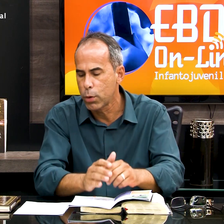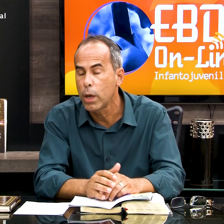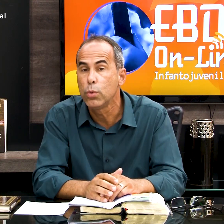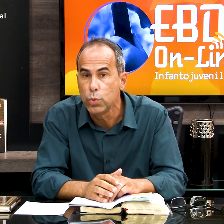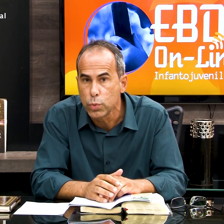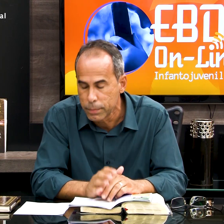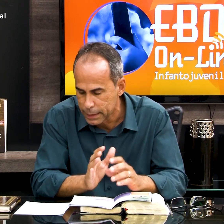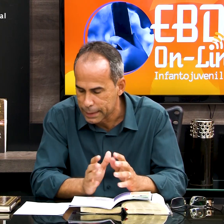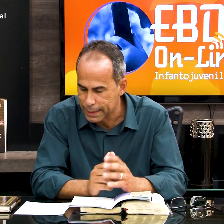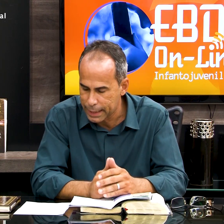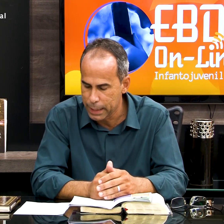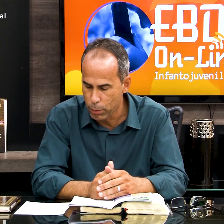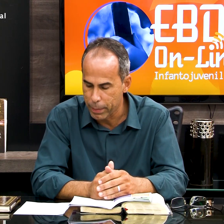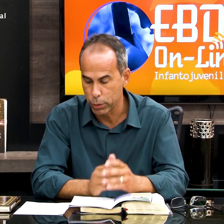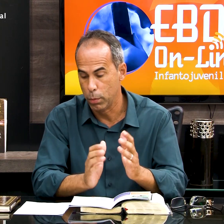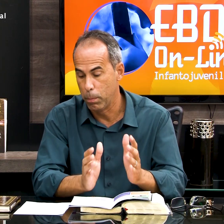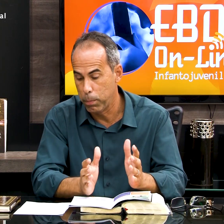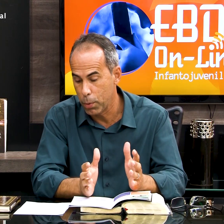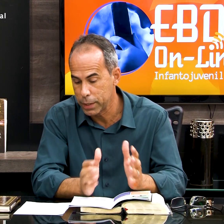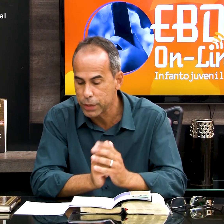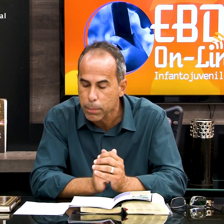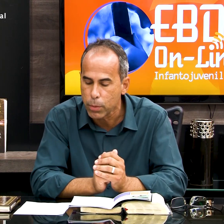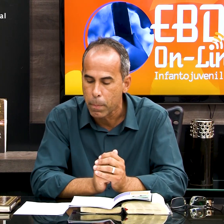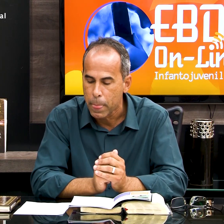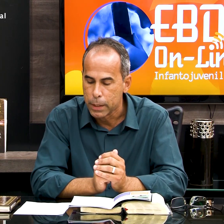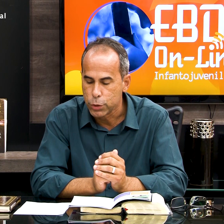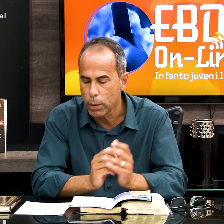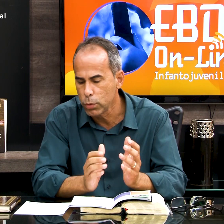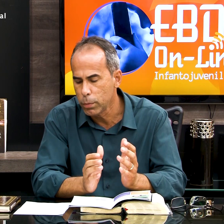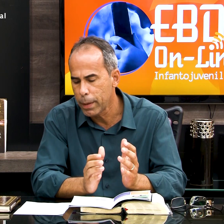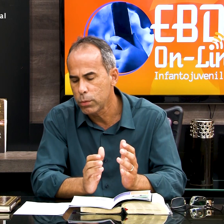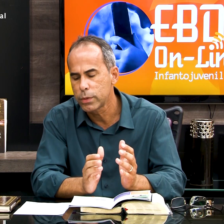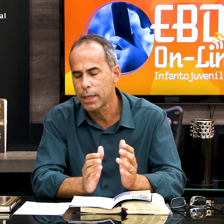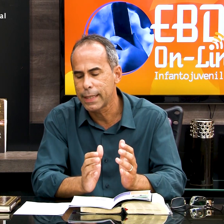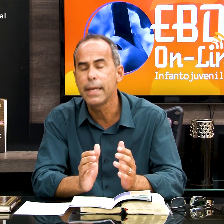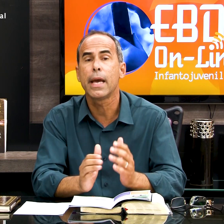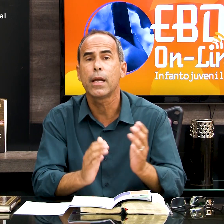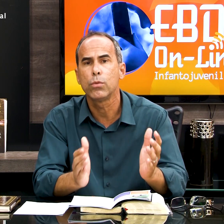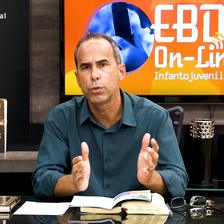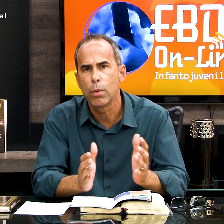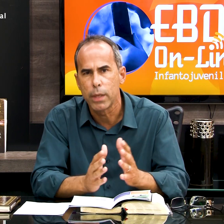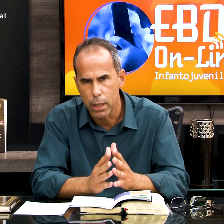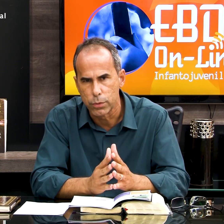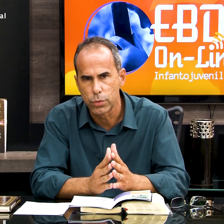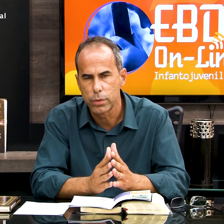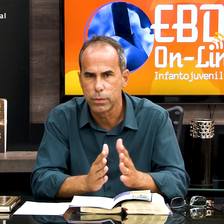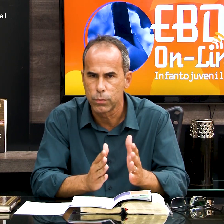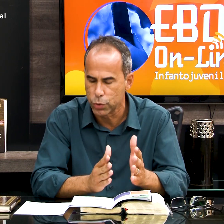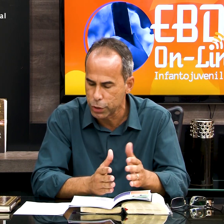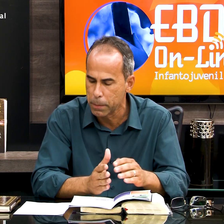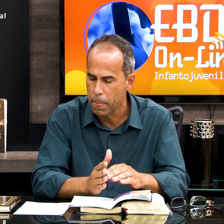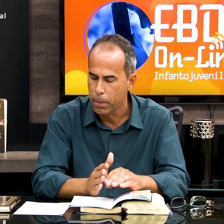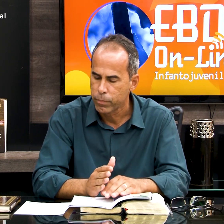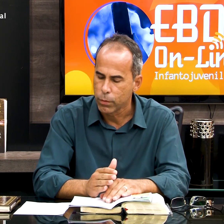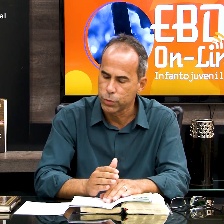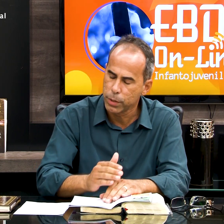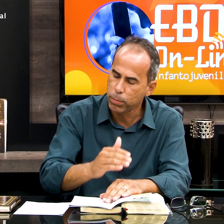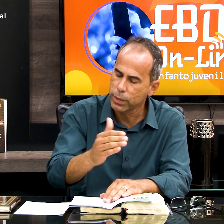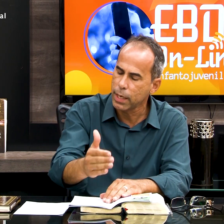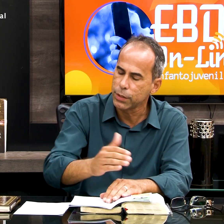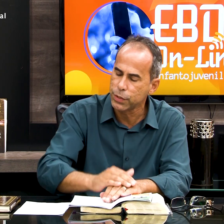para o aluno naquele momento. Por exemplo, se o aluno perguntar quem eram os publicanos, você